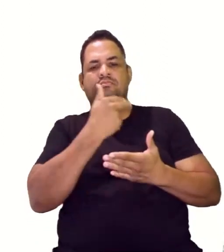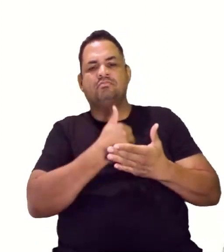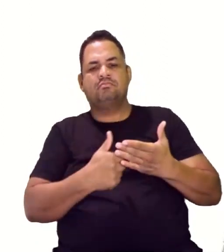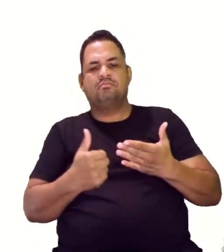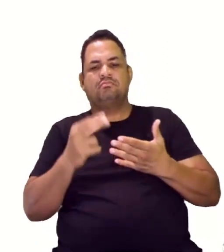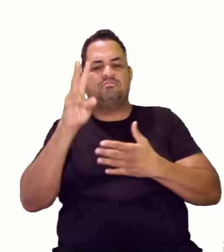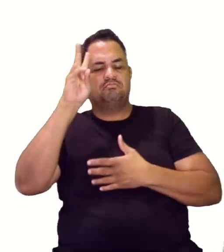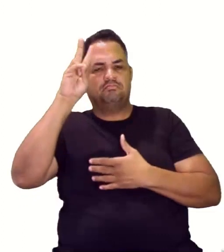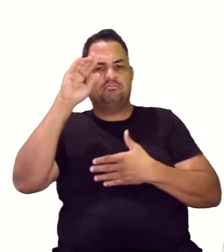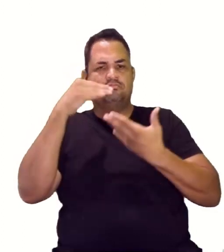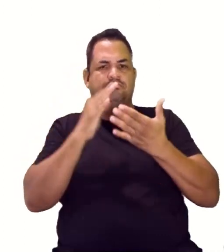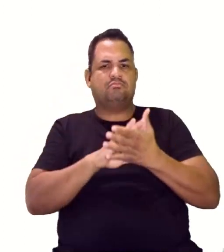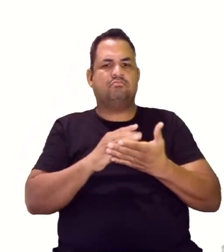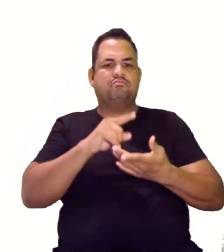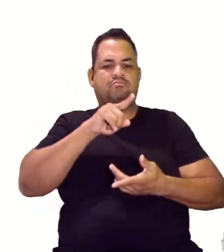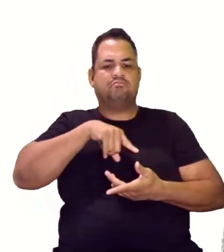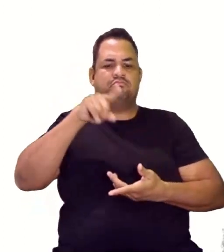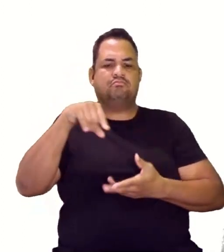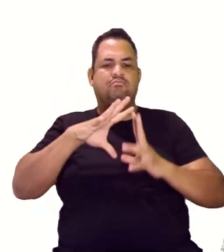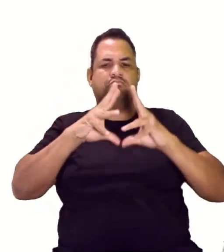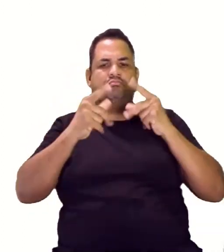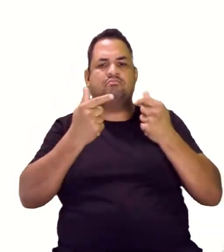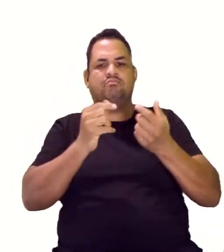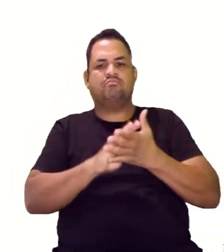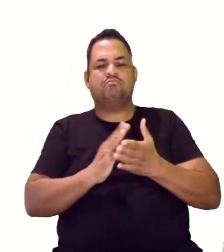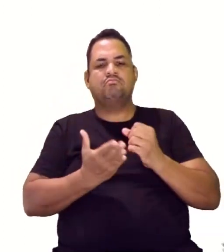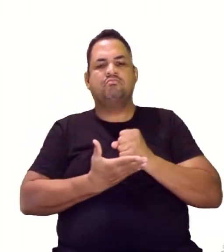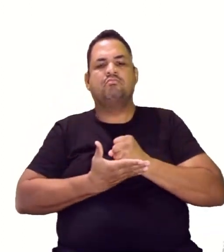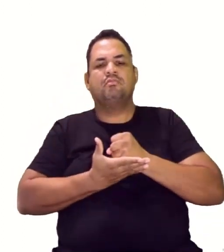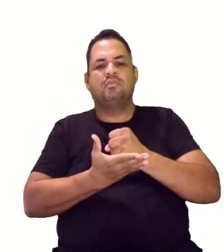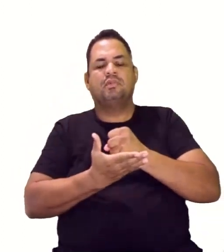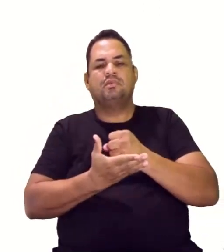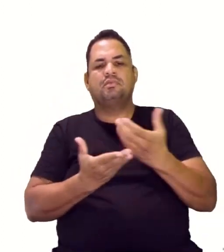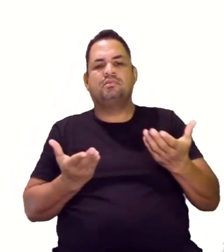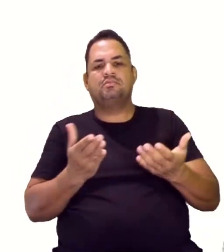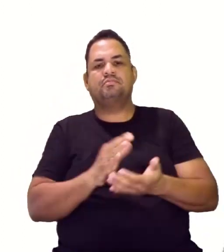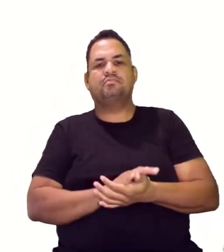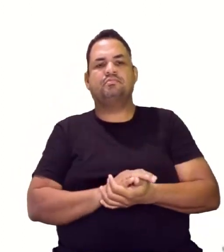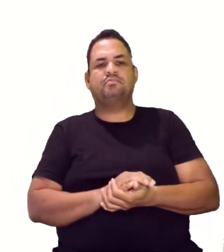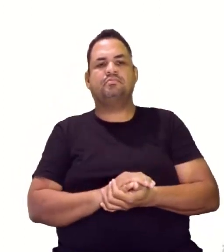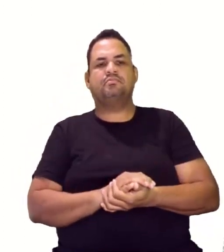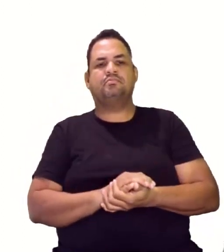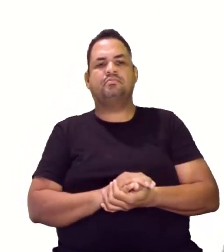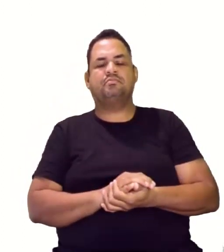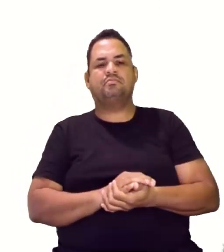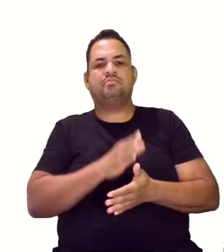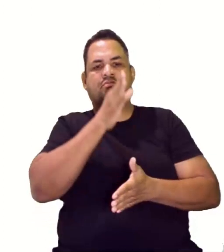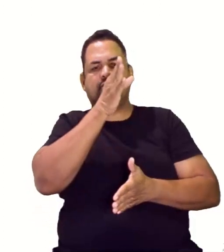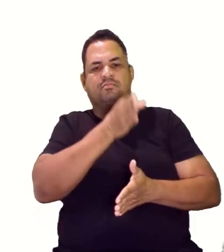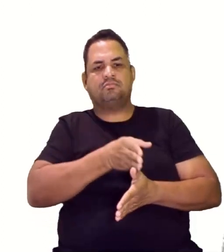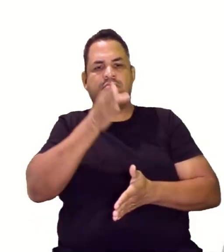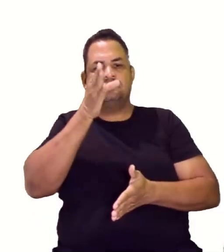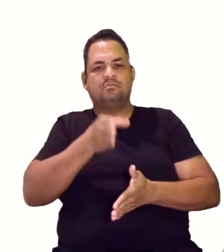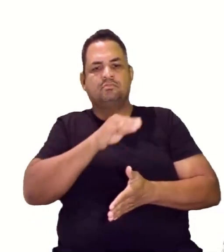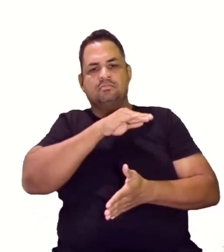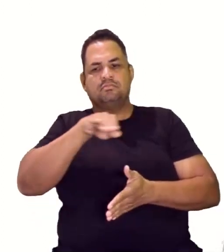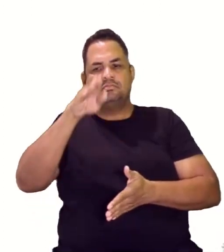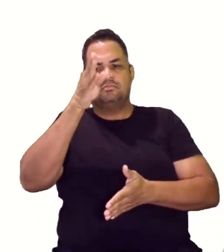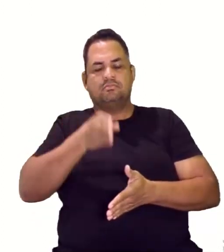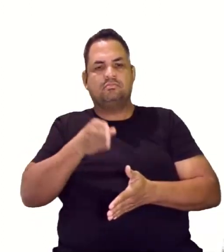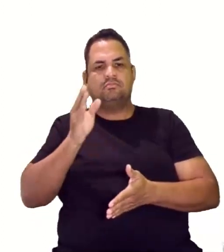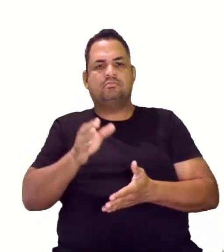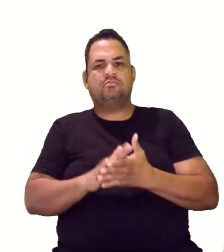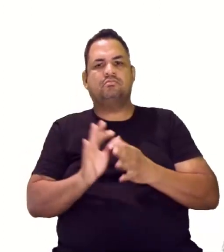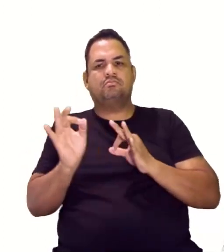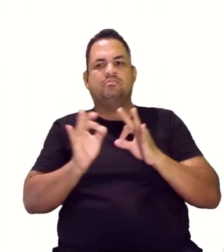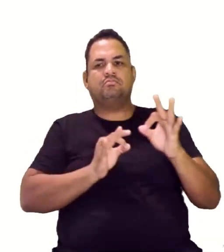história em quadrinhos, um gráfico, tudo isso é chamado de suporte na questão do Enem. E os quarteirões foram formados pelo cruzamento dessas